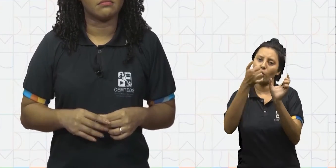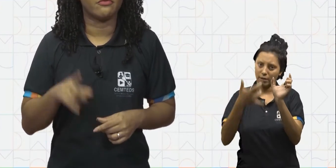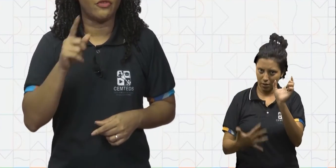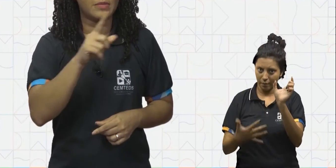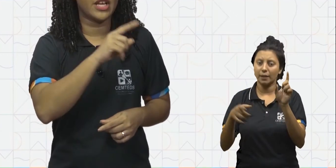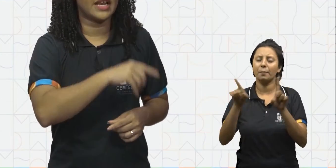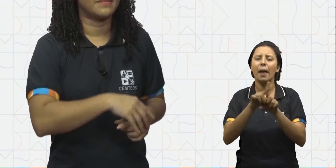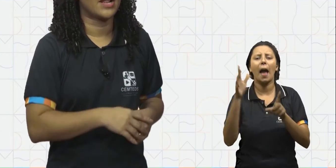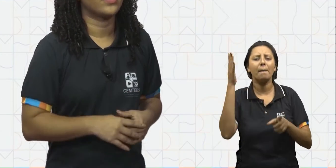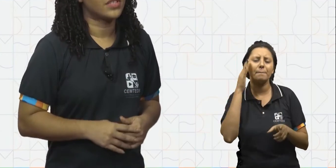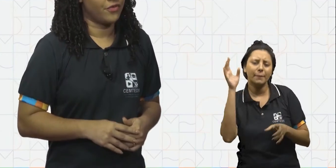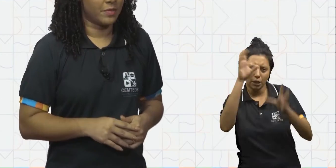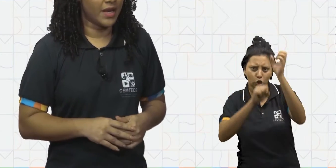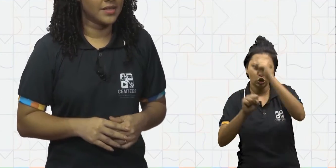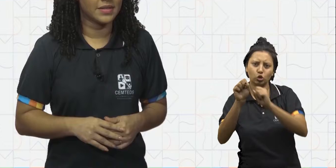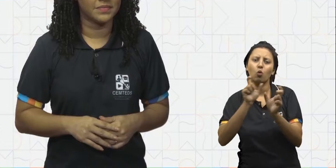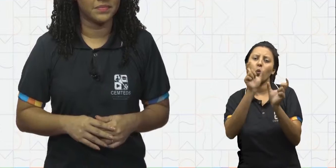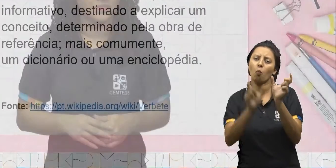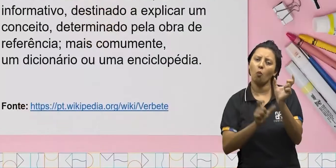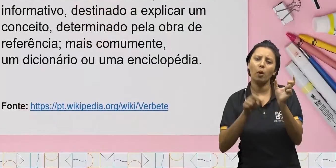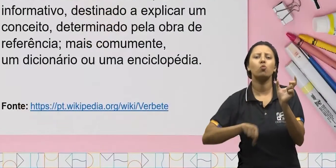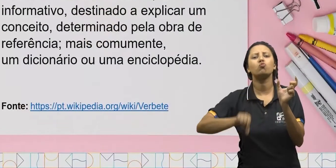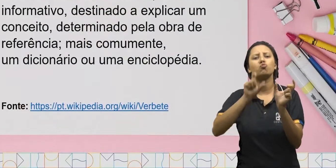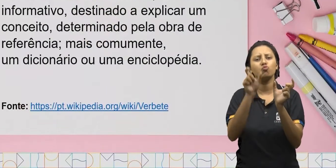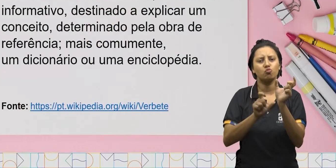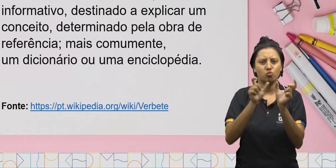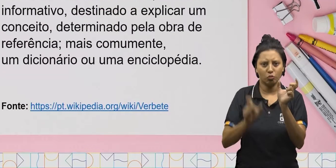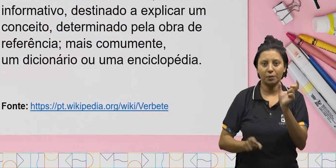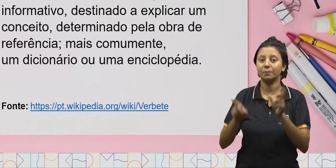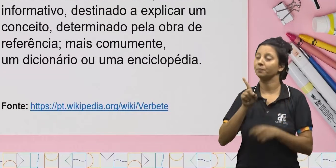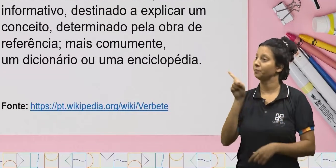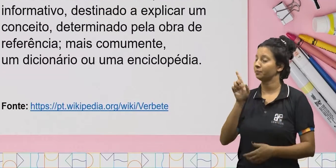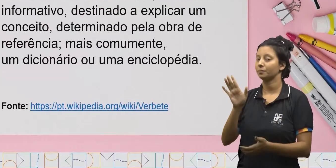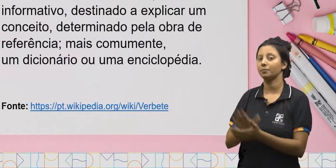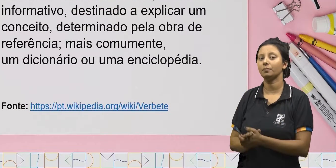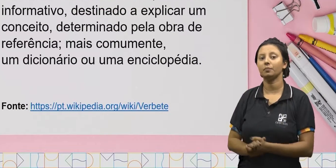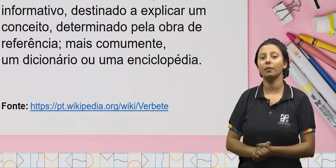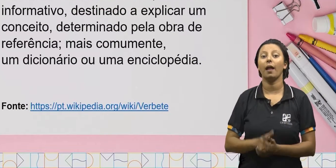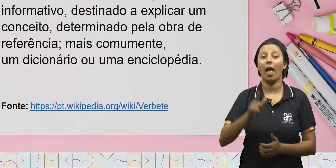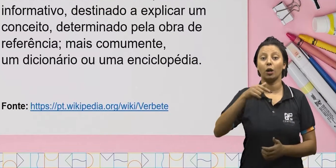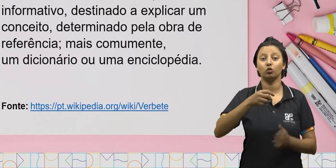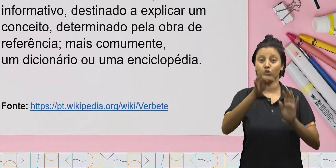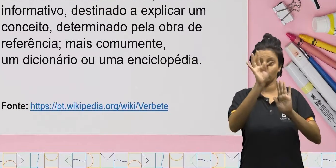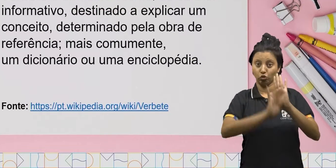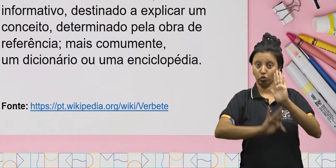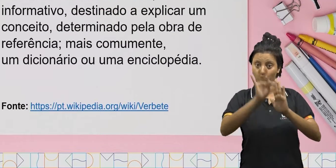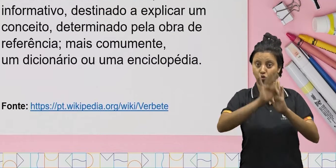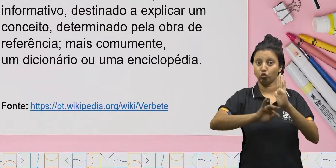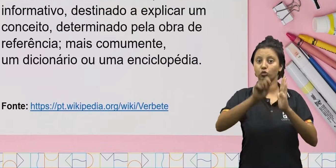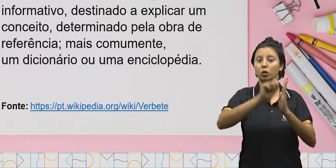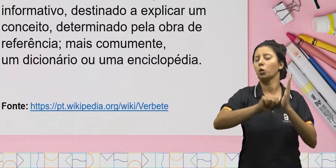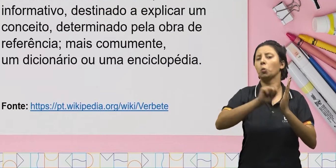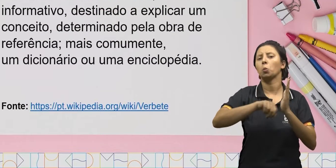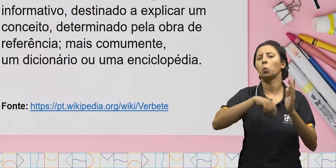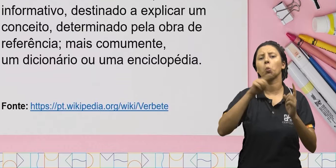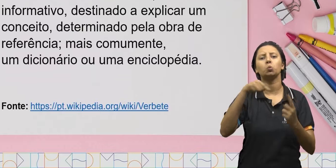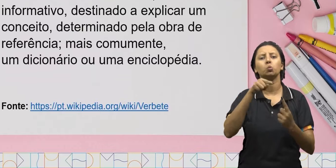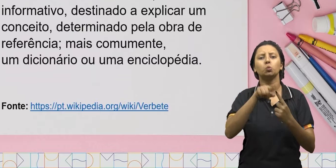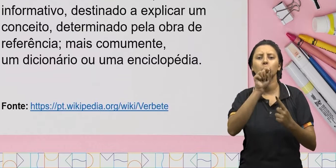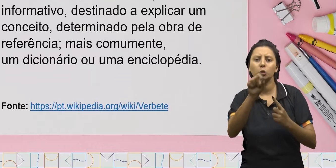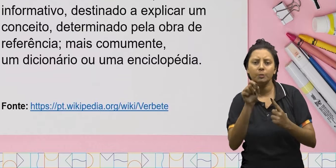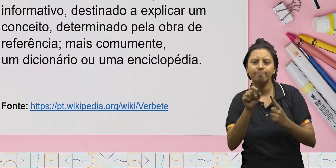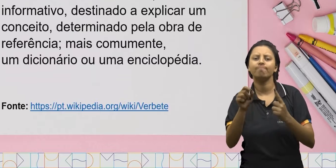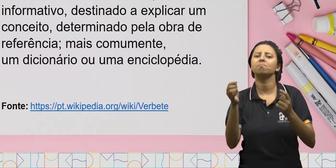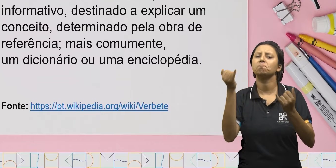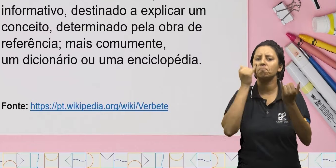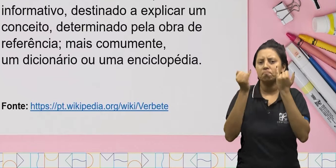verbetes. Vamos relembrar o que são verbetes? Verbete é um texto escrito de caráter informativo, destinado a